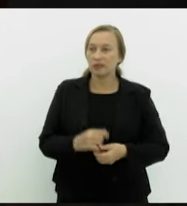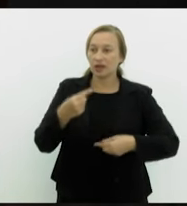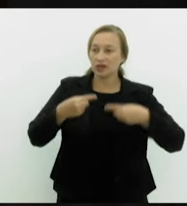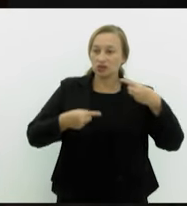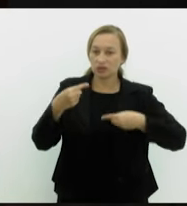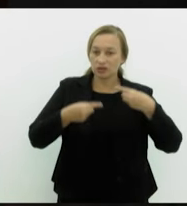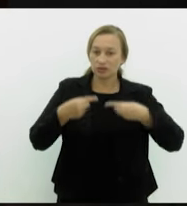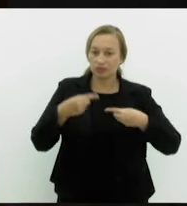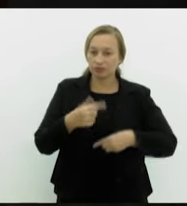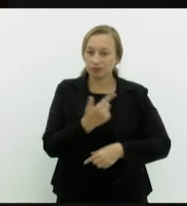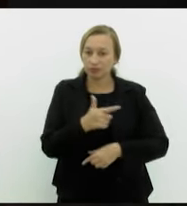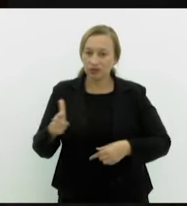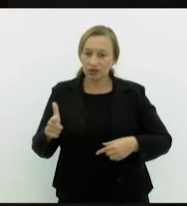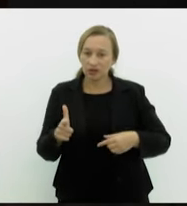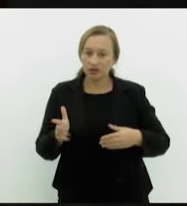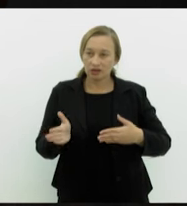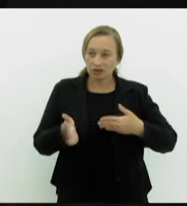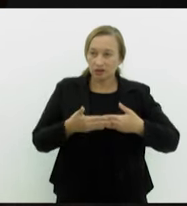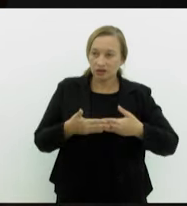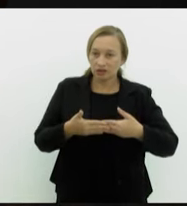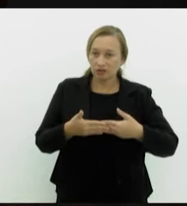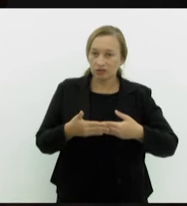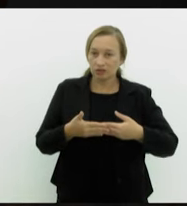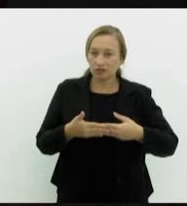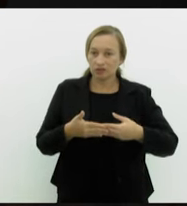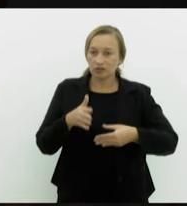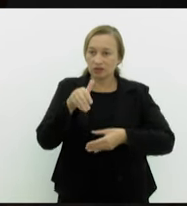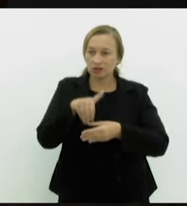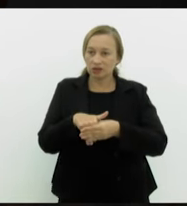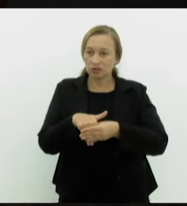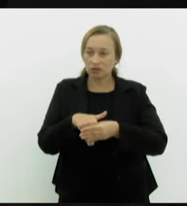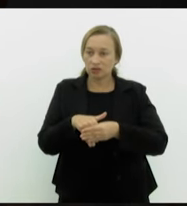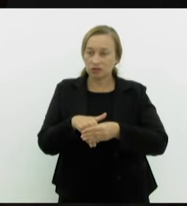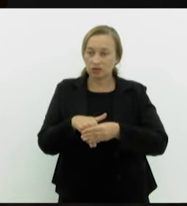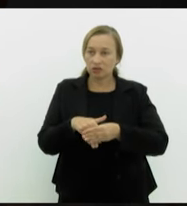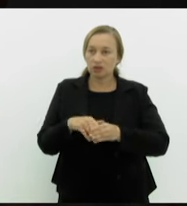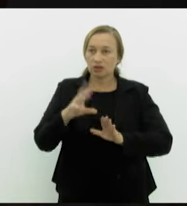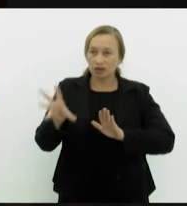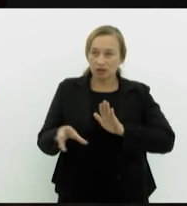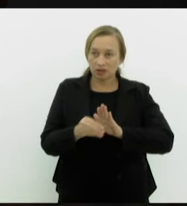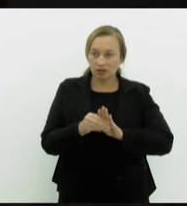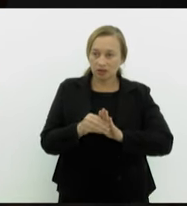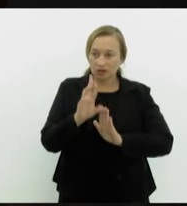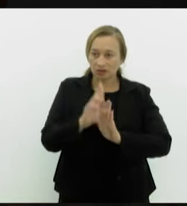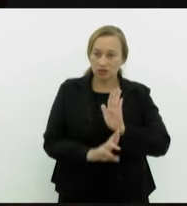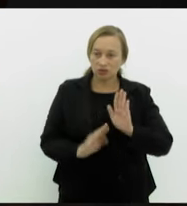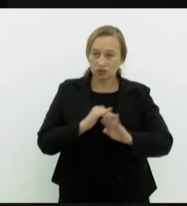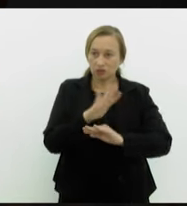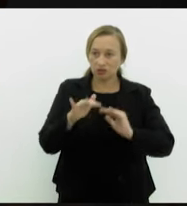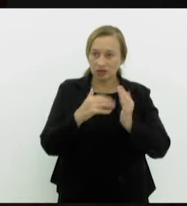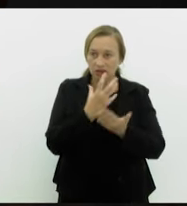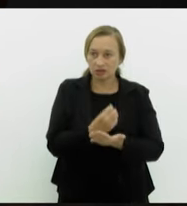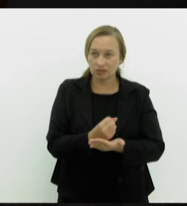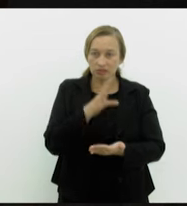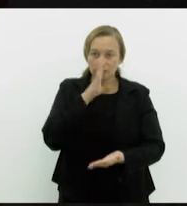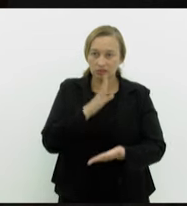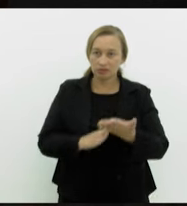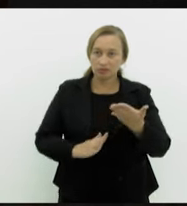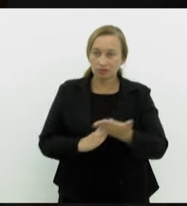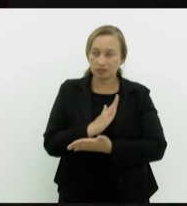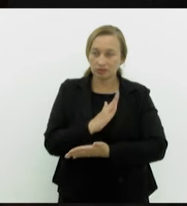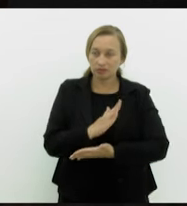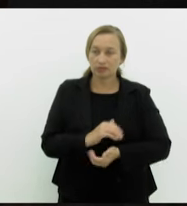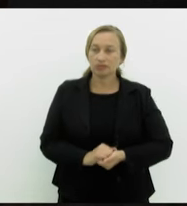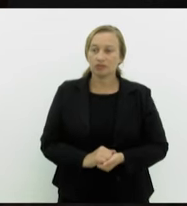discussão, não havendo quem queira discutir, encerrada a discussão. Em votação, a emenda de redação. Os senhores que aprovam permaneçam como estão.